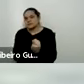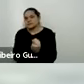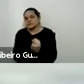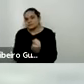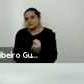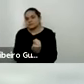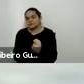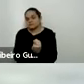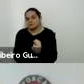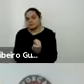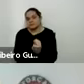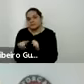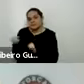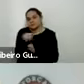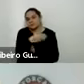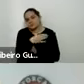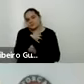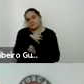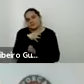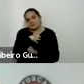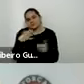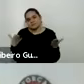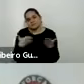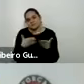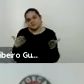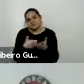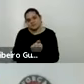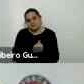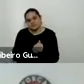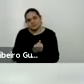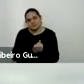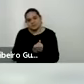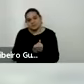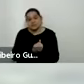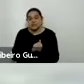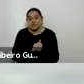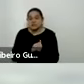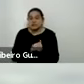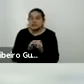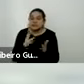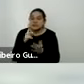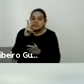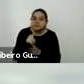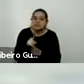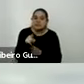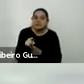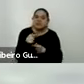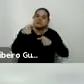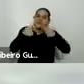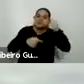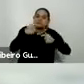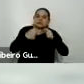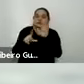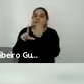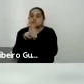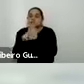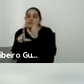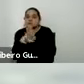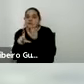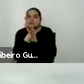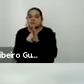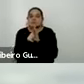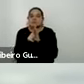nova realidade. Ok. Tanto de você discutir a legislação de proteção ao trabalho,